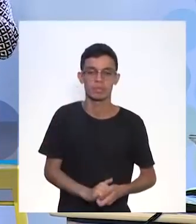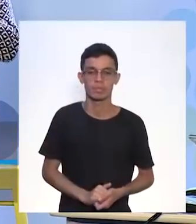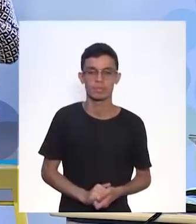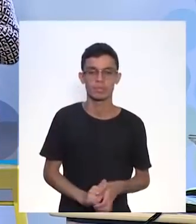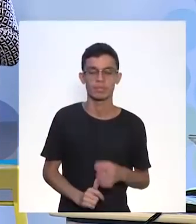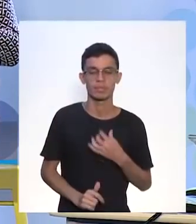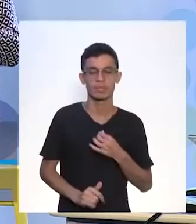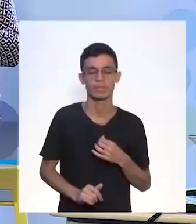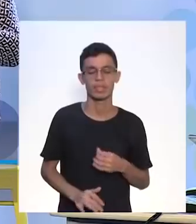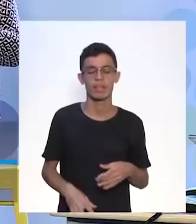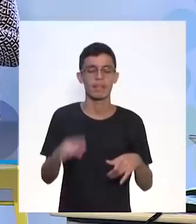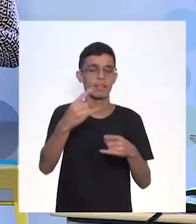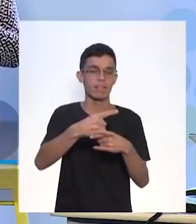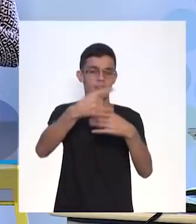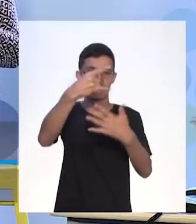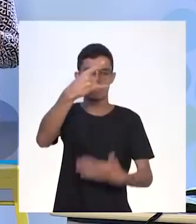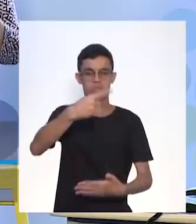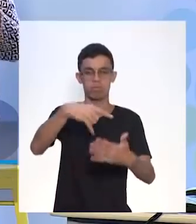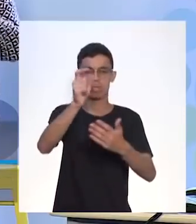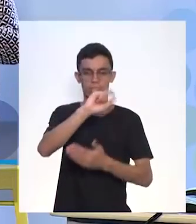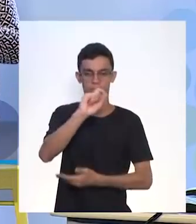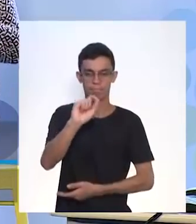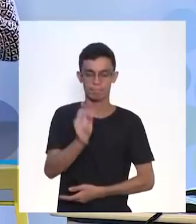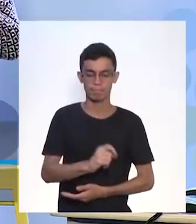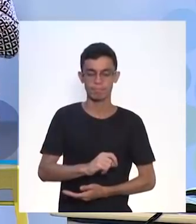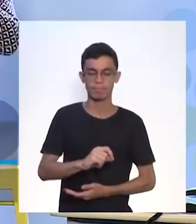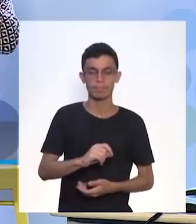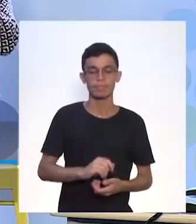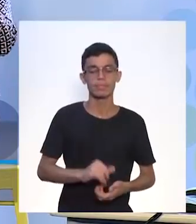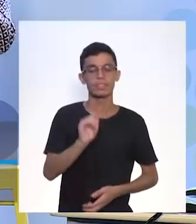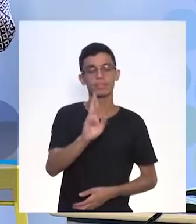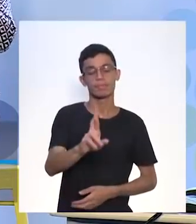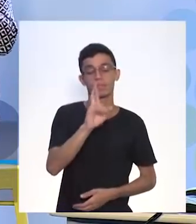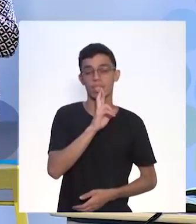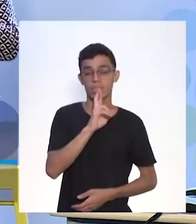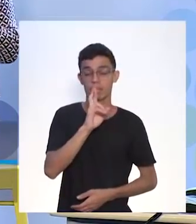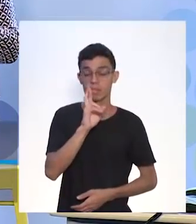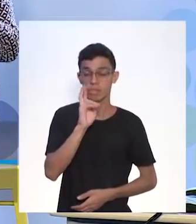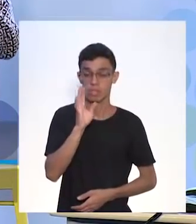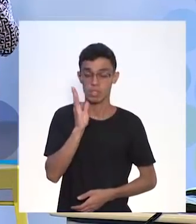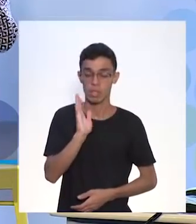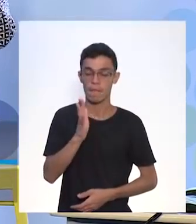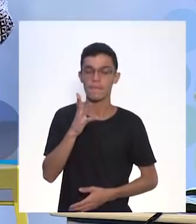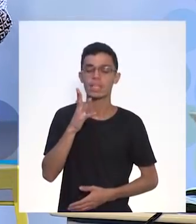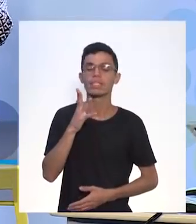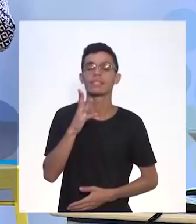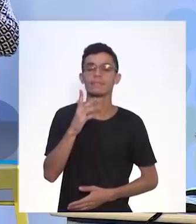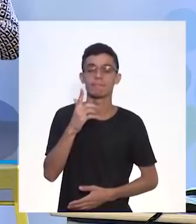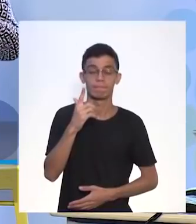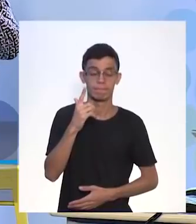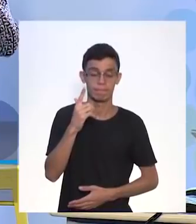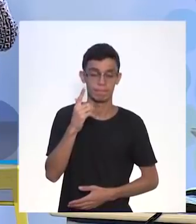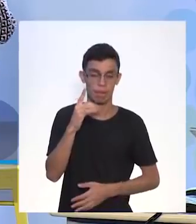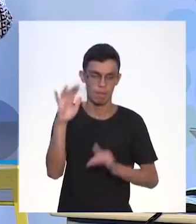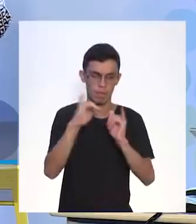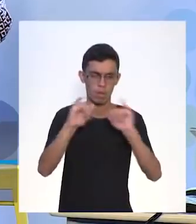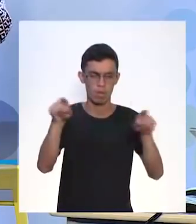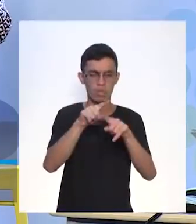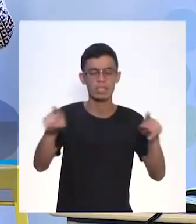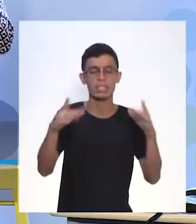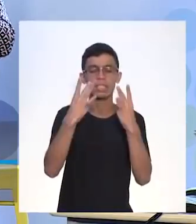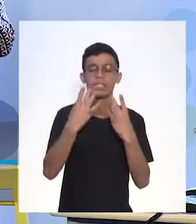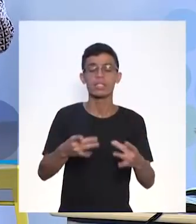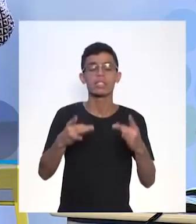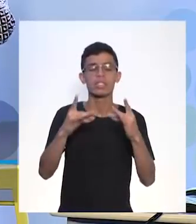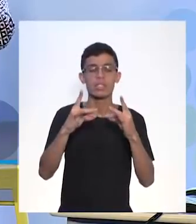Olha só o que vocês colocaram. Então, foi bem o que a gente foi reforçando. Vocês prestaram atenção em tudo. Prestaram atenção